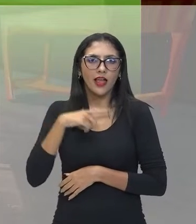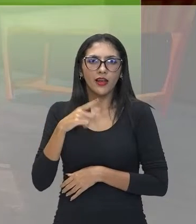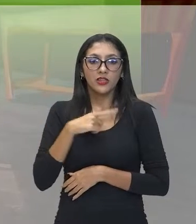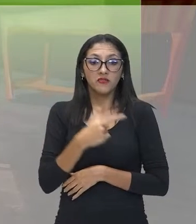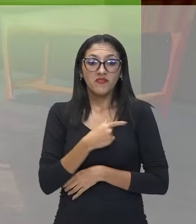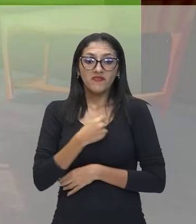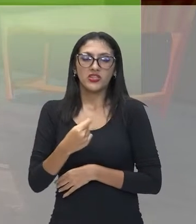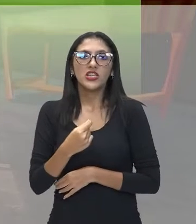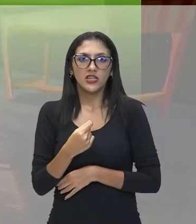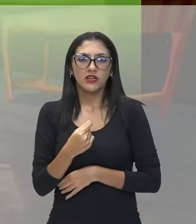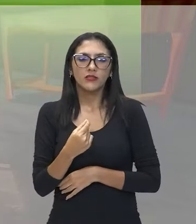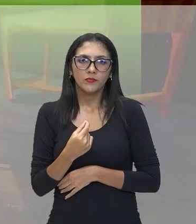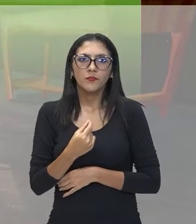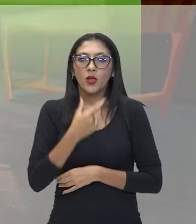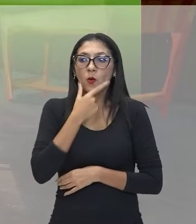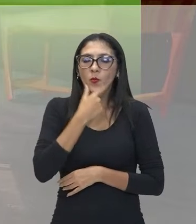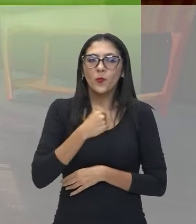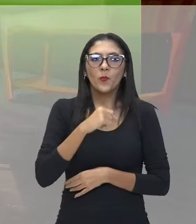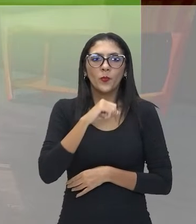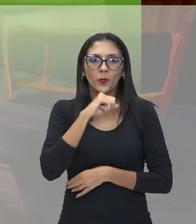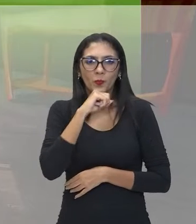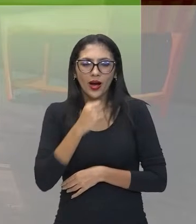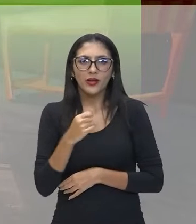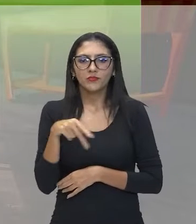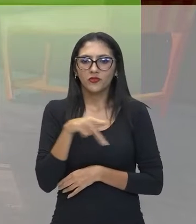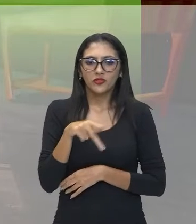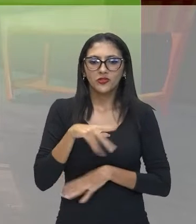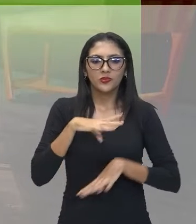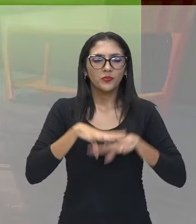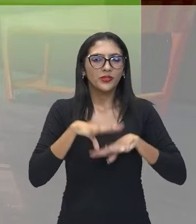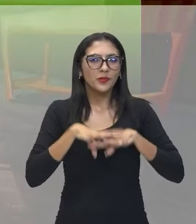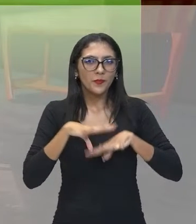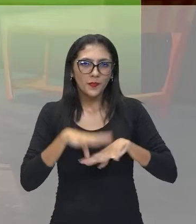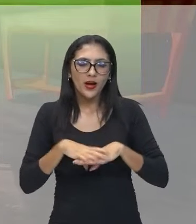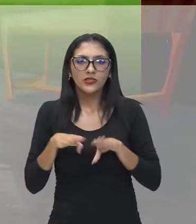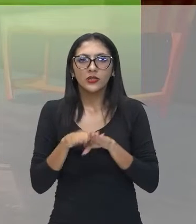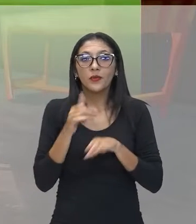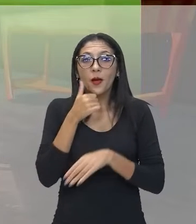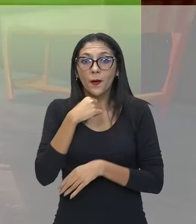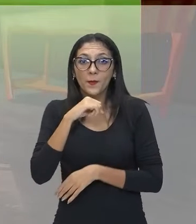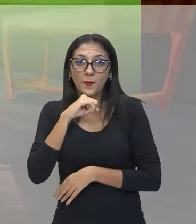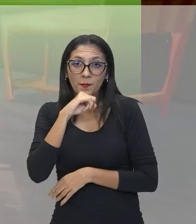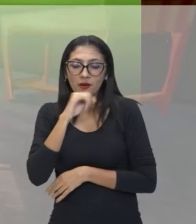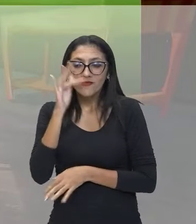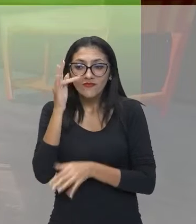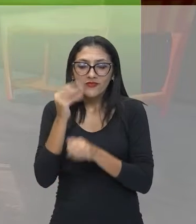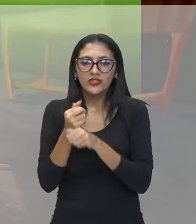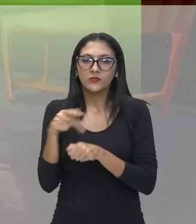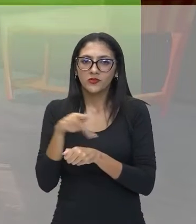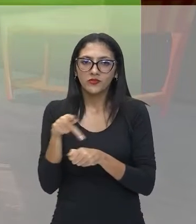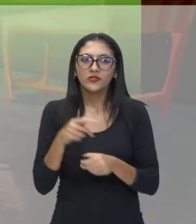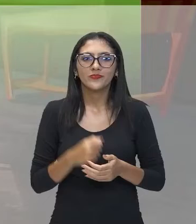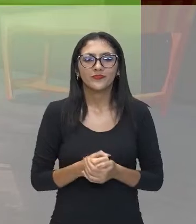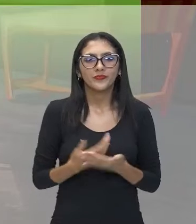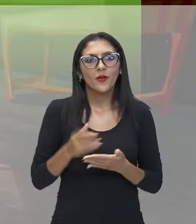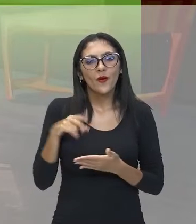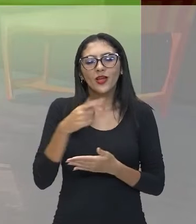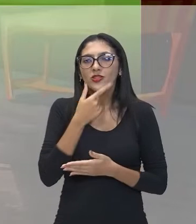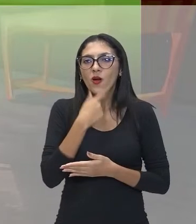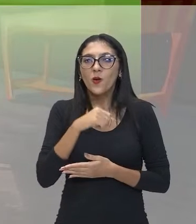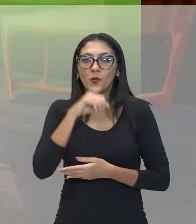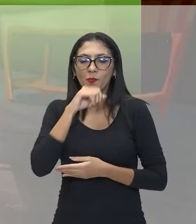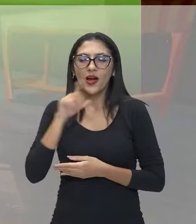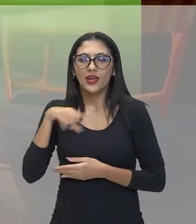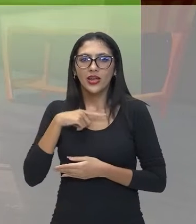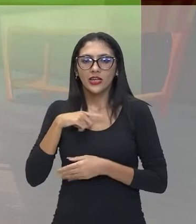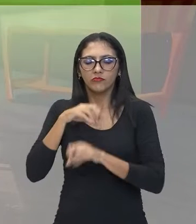de matemática, né? Ela tinha que ter um pai professor, tenho certeza, né? E esse professor trabalhava lá na Varsóvia, né, no ginásio